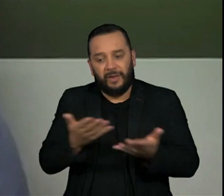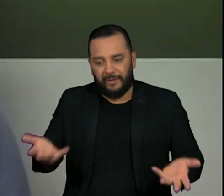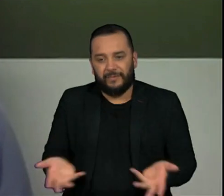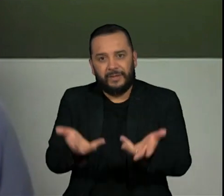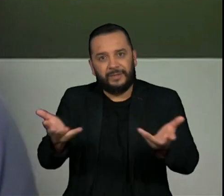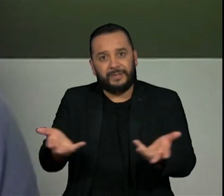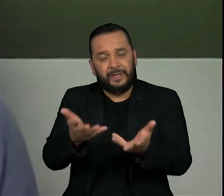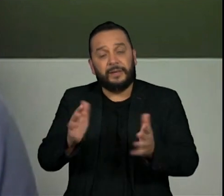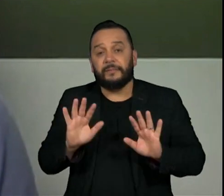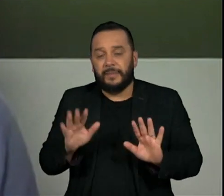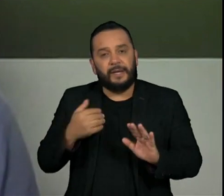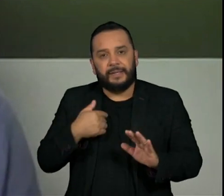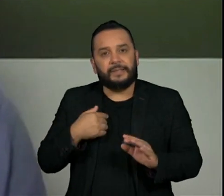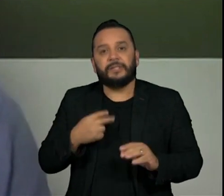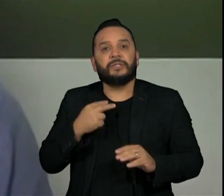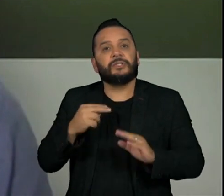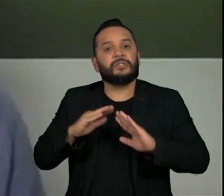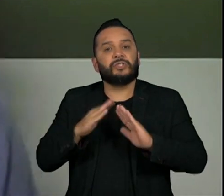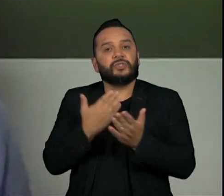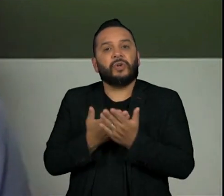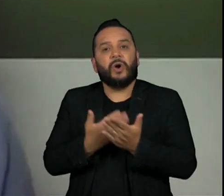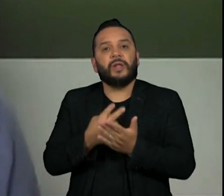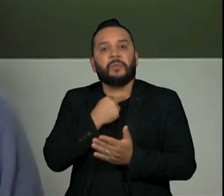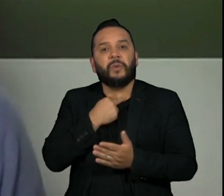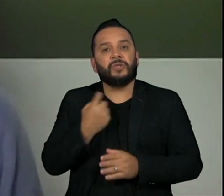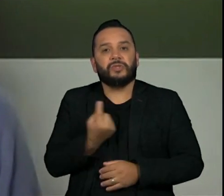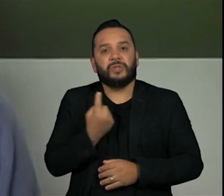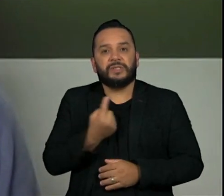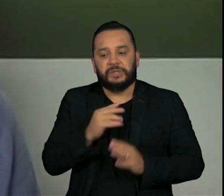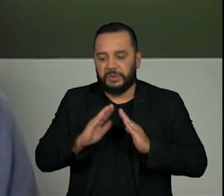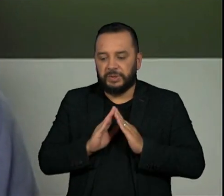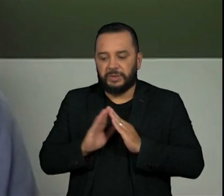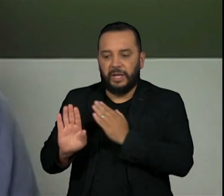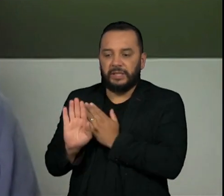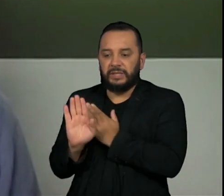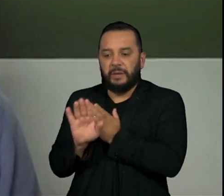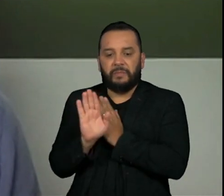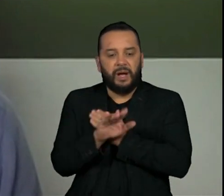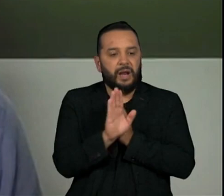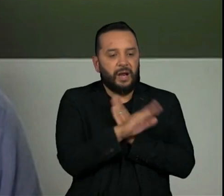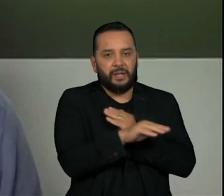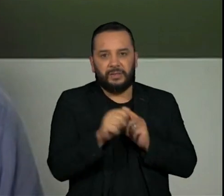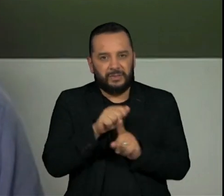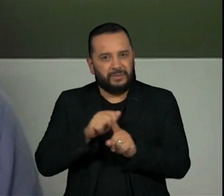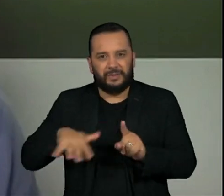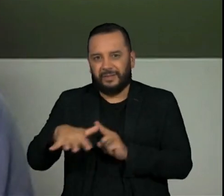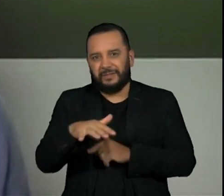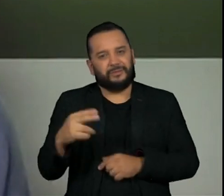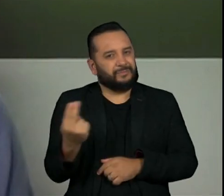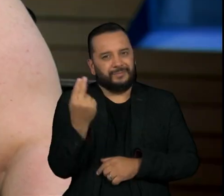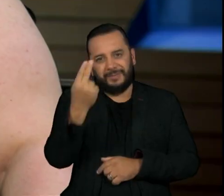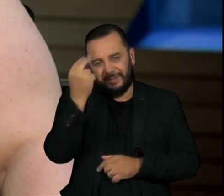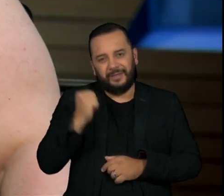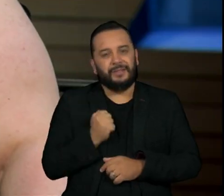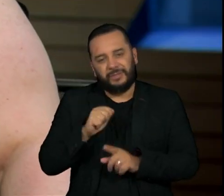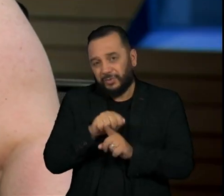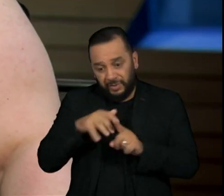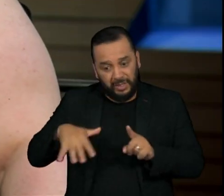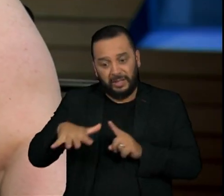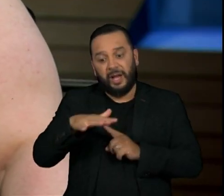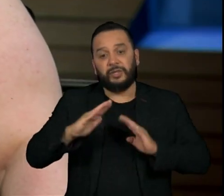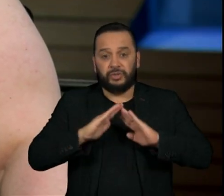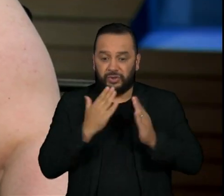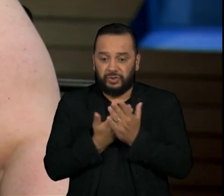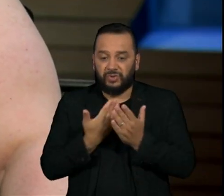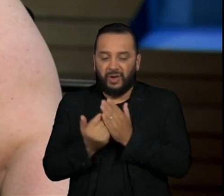isolar a escola, como se fosse a escola um lugar separado do resto da sociedade. Não, exatamente o oposto.